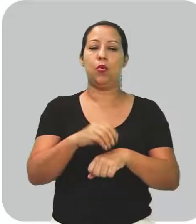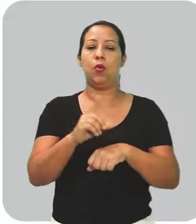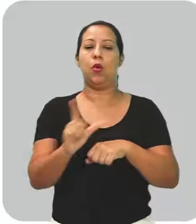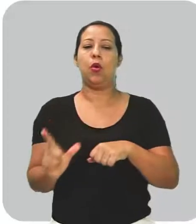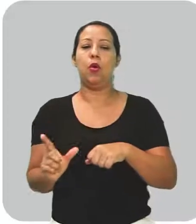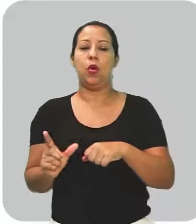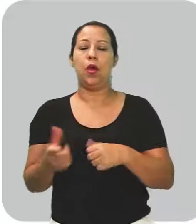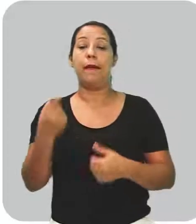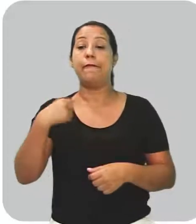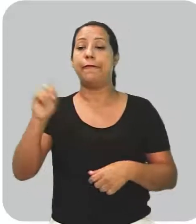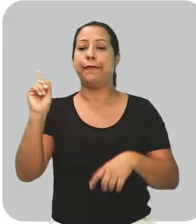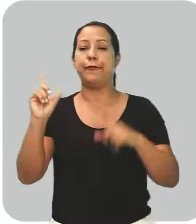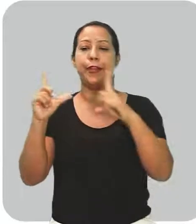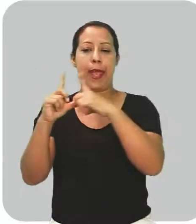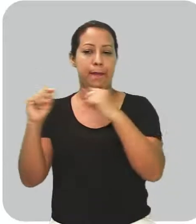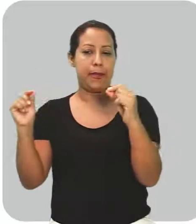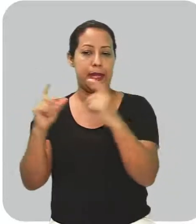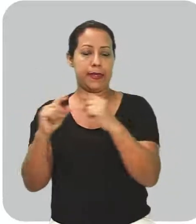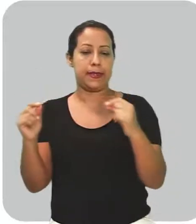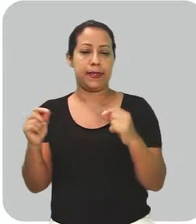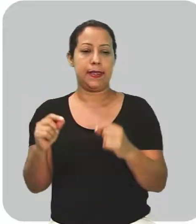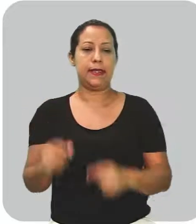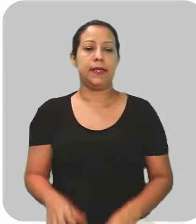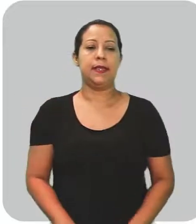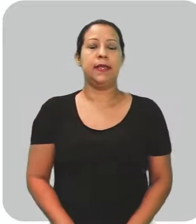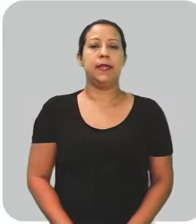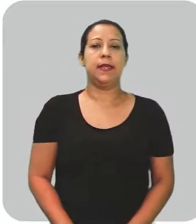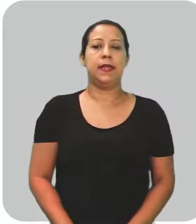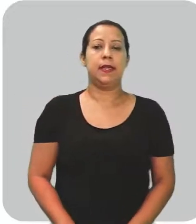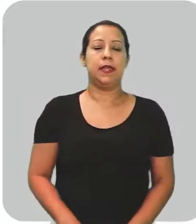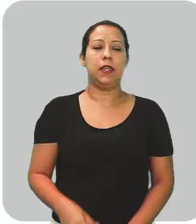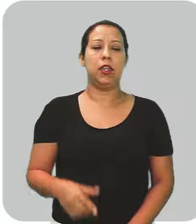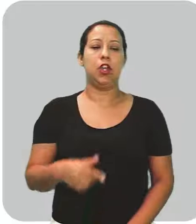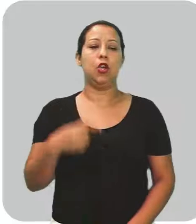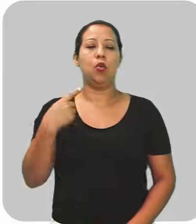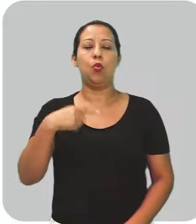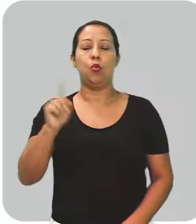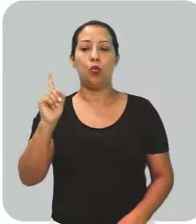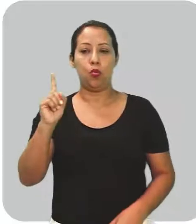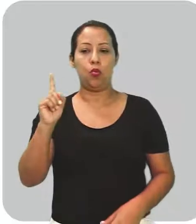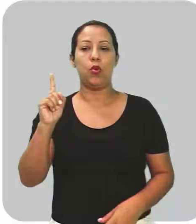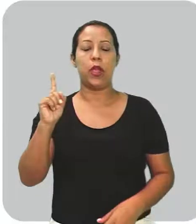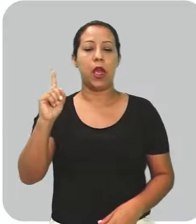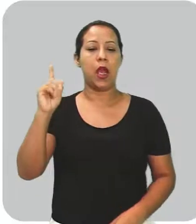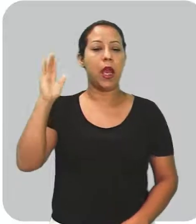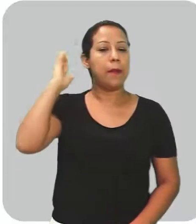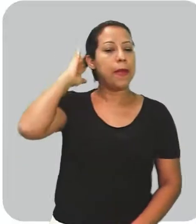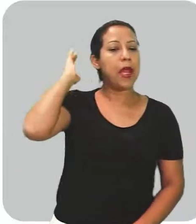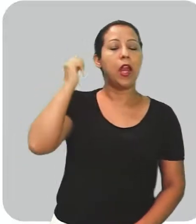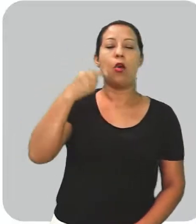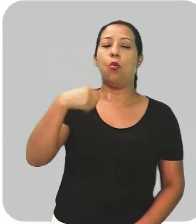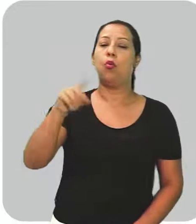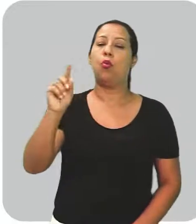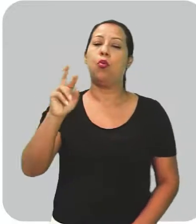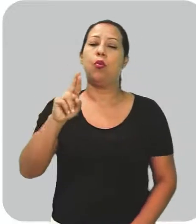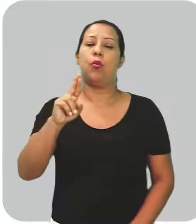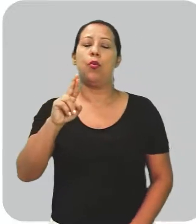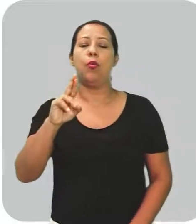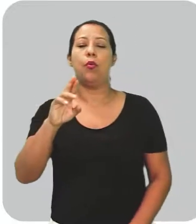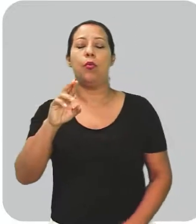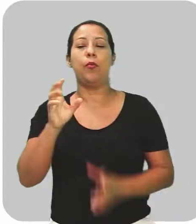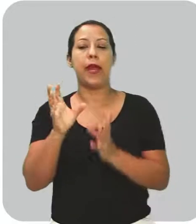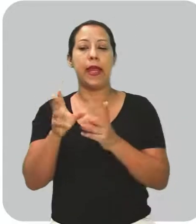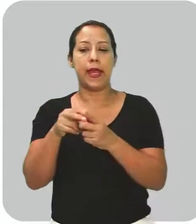a Brasília, né? Fui a Belém, fui a Recife, fui a